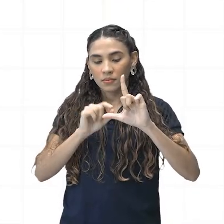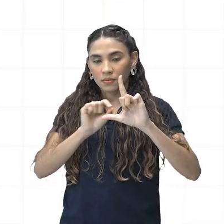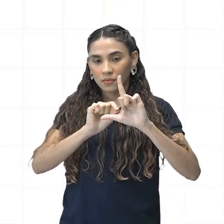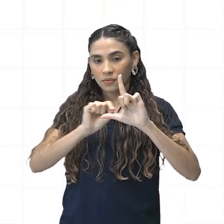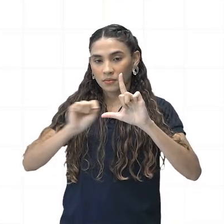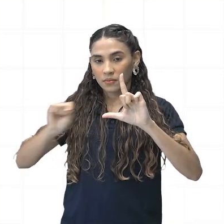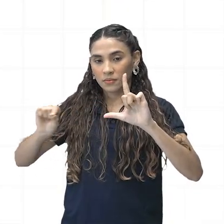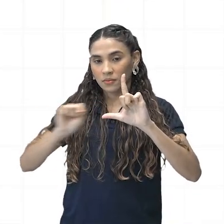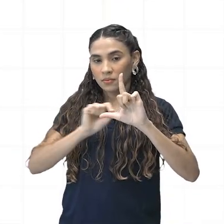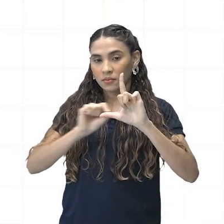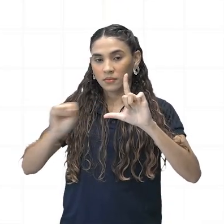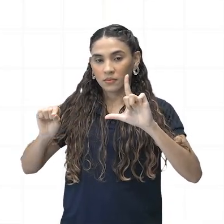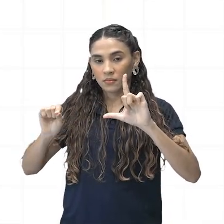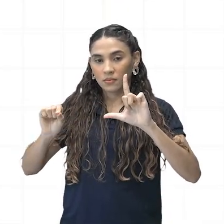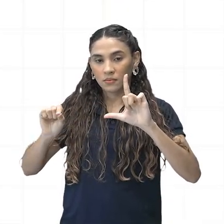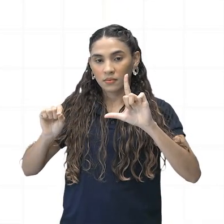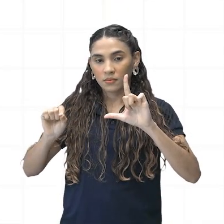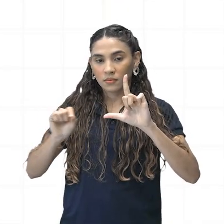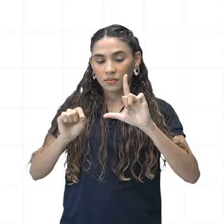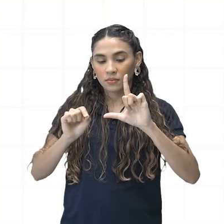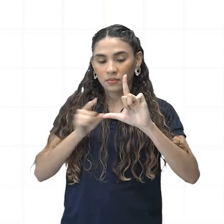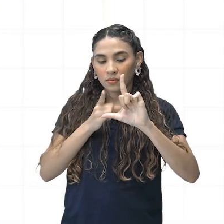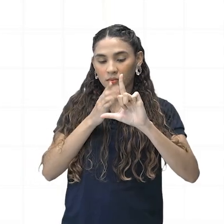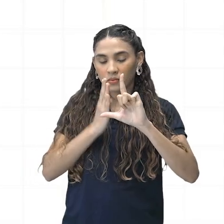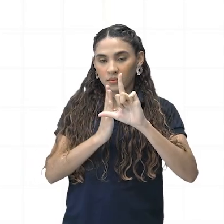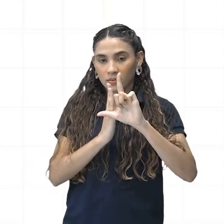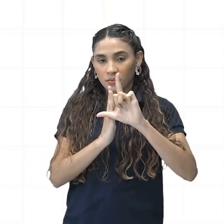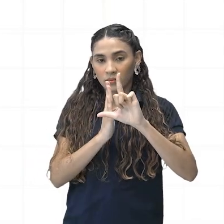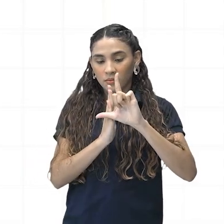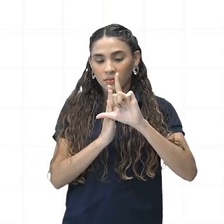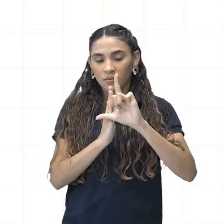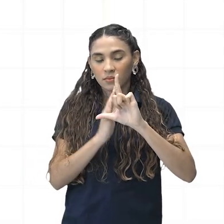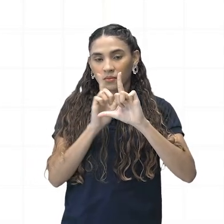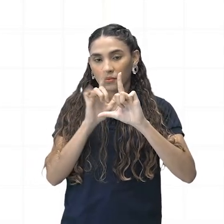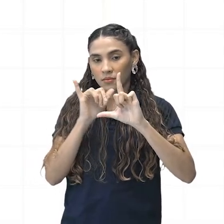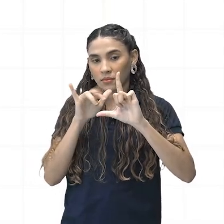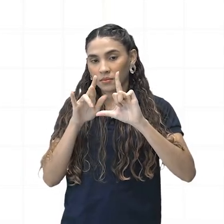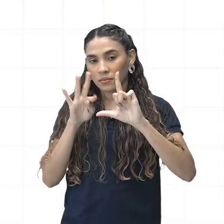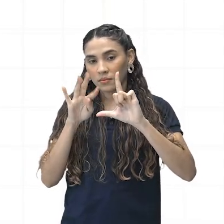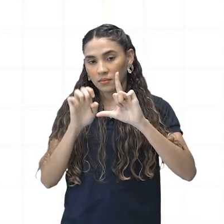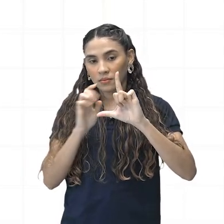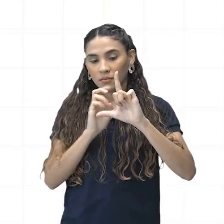ó, vai ser o meu limite inferior da minha classe, é o 5.